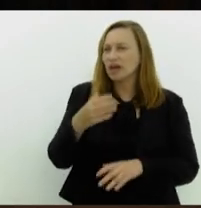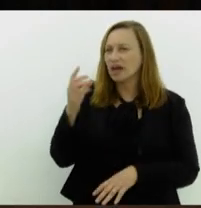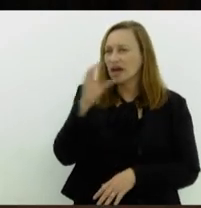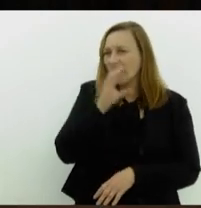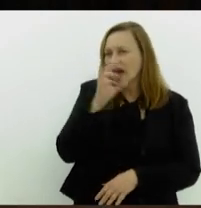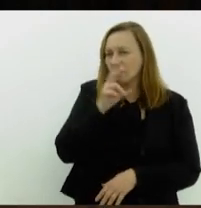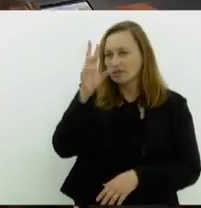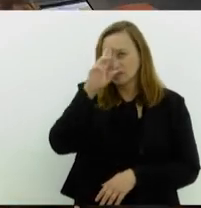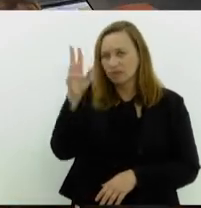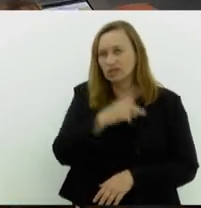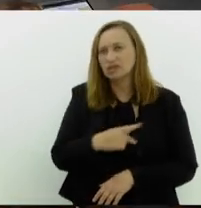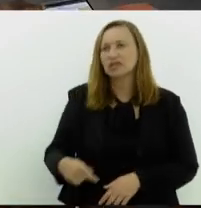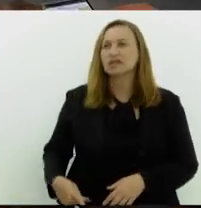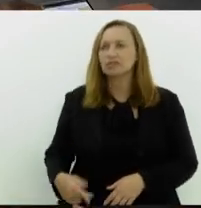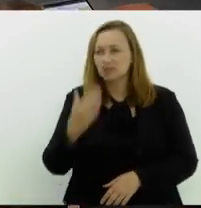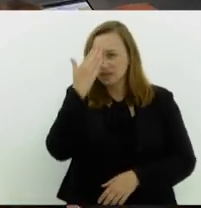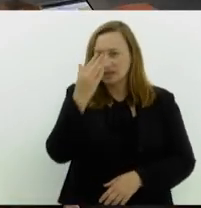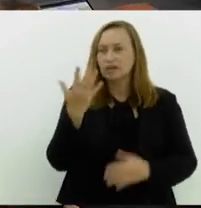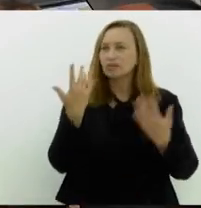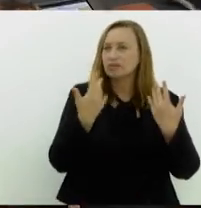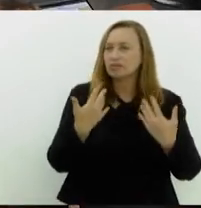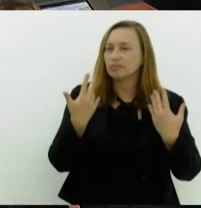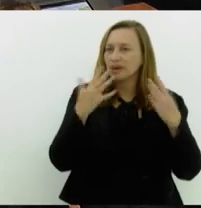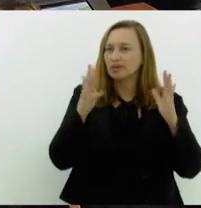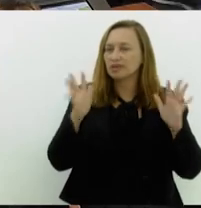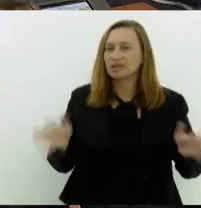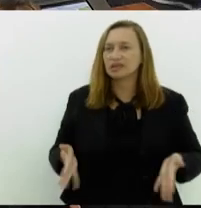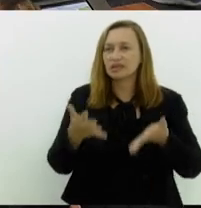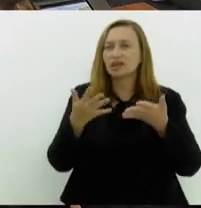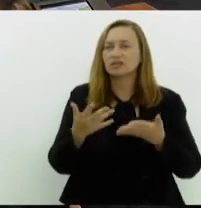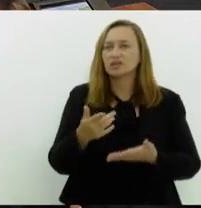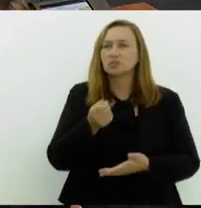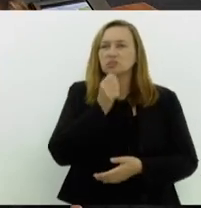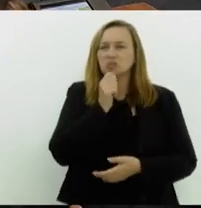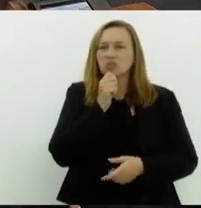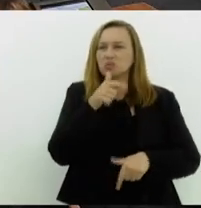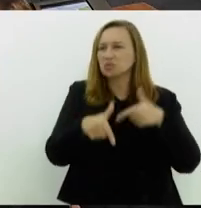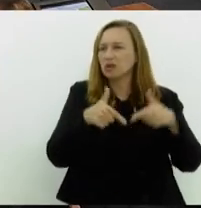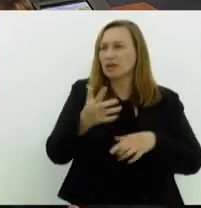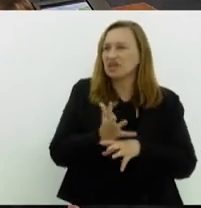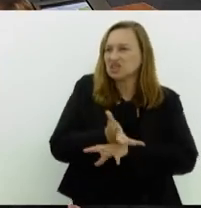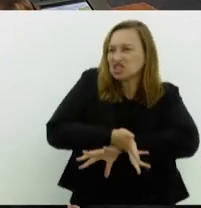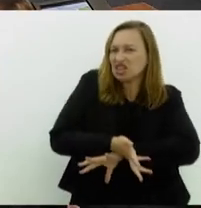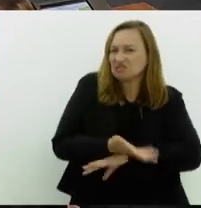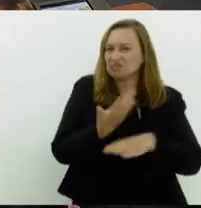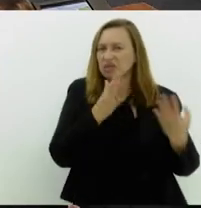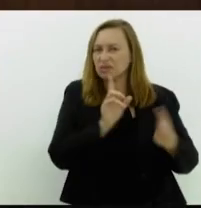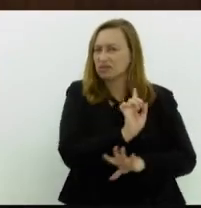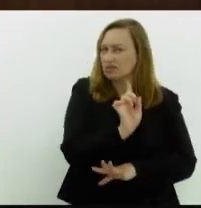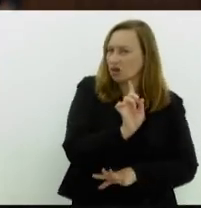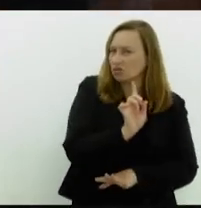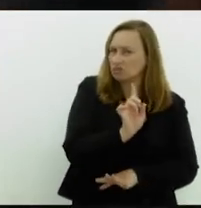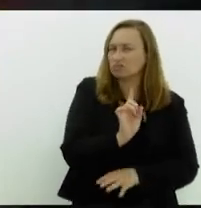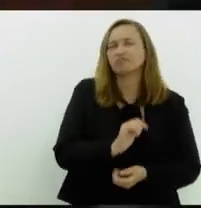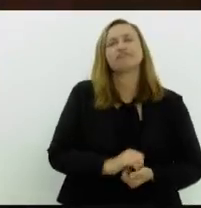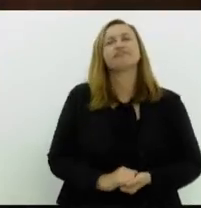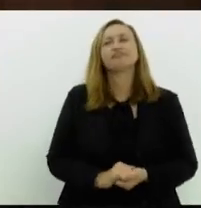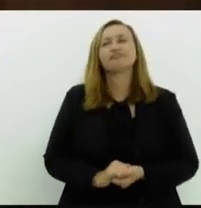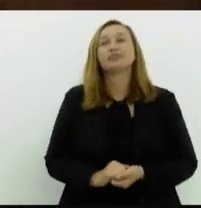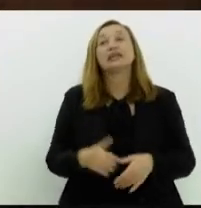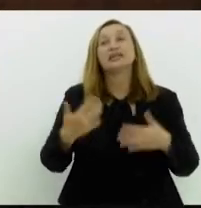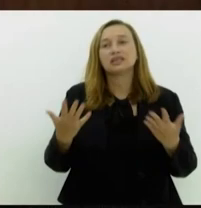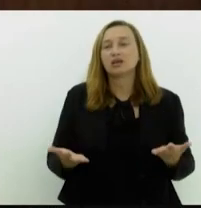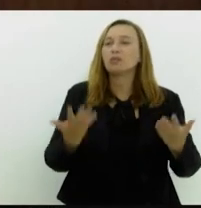senhor presidente. Obrigado, presidente. Primeiro, parabenizar a iniciativa, porque nenhum trabalho escravo deve ser louvado, deve ser louvável.